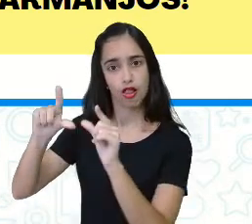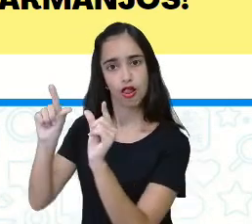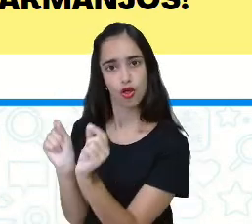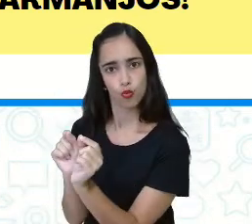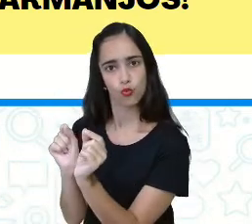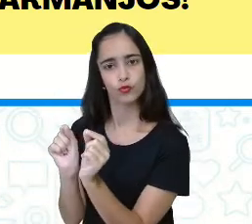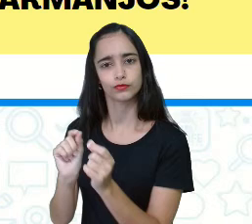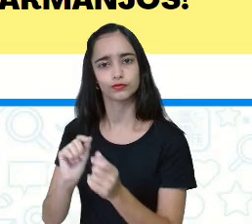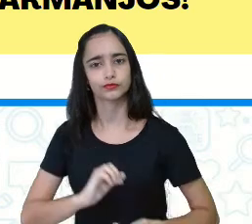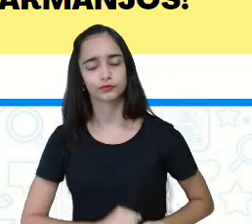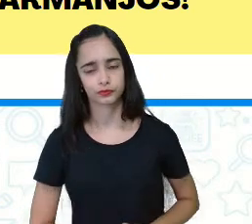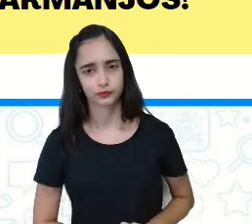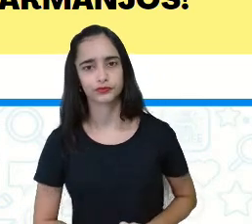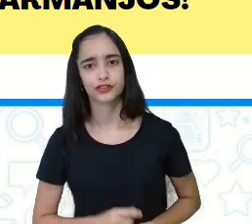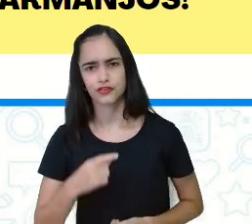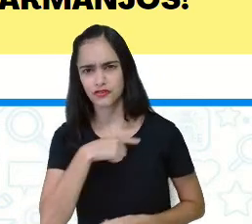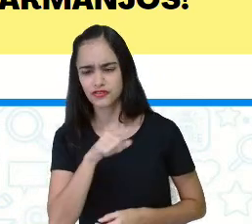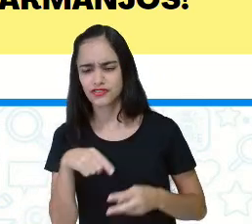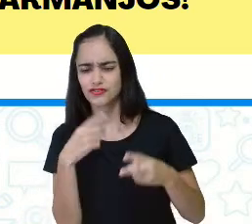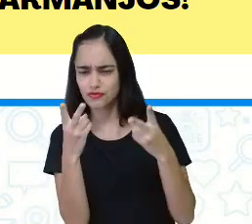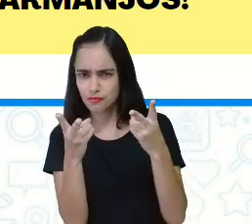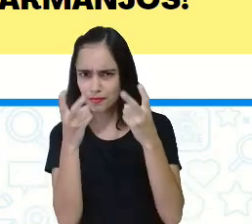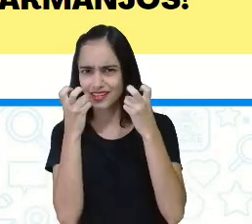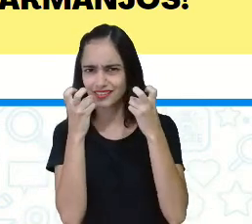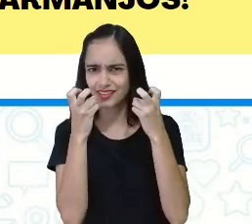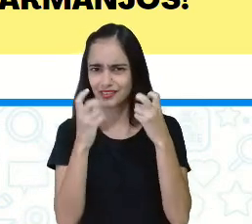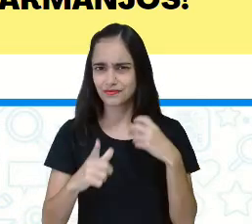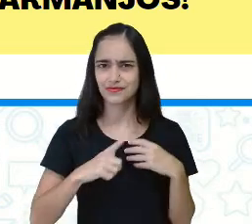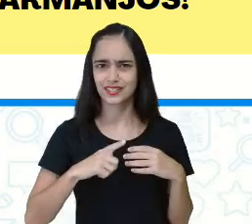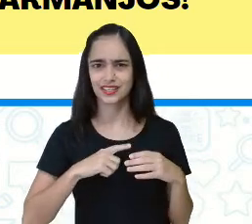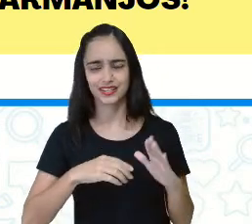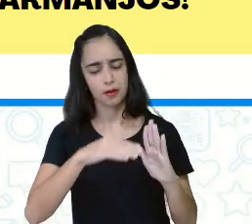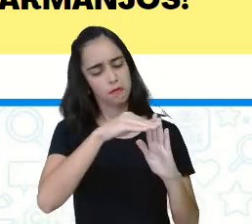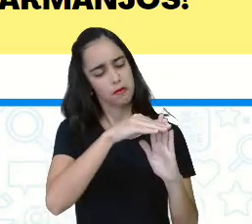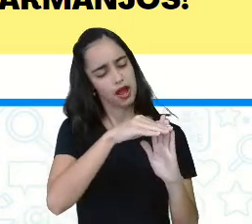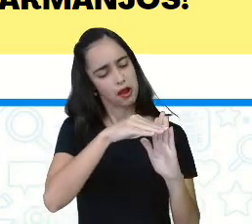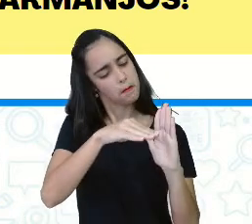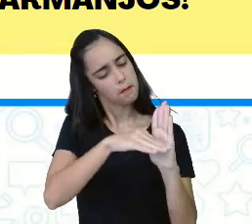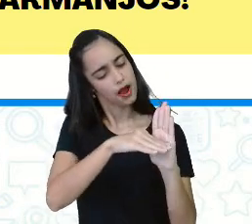Cecília Meirelles. Observaram? Uma estrofe é um